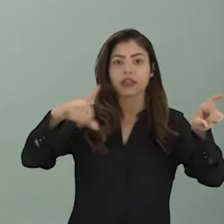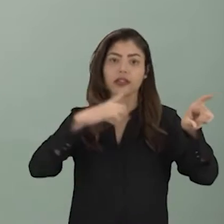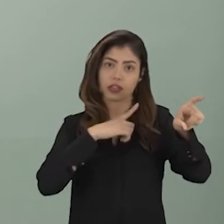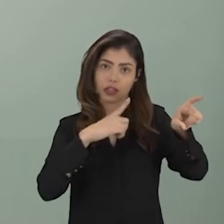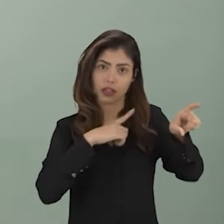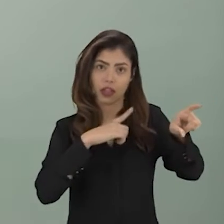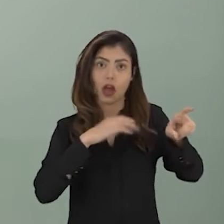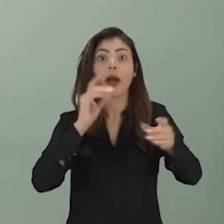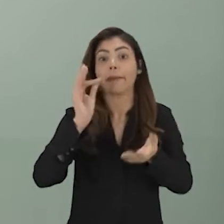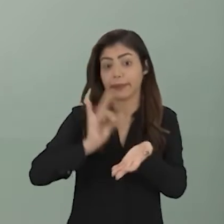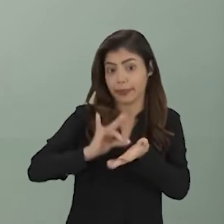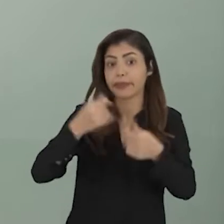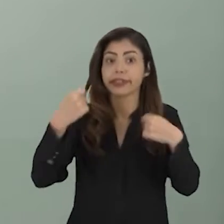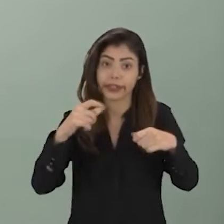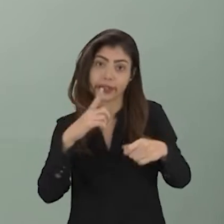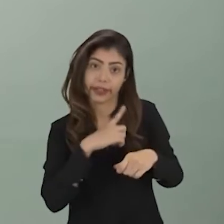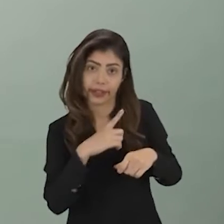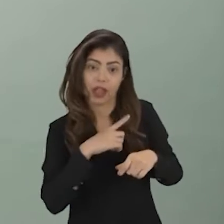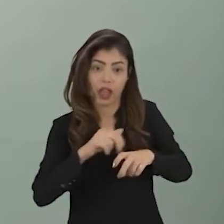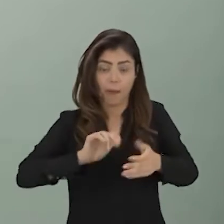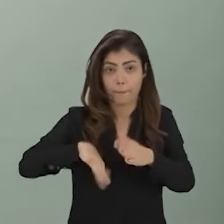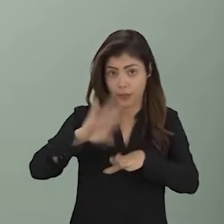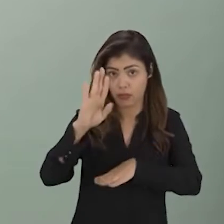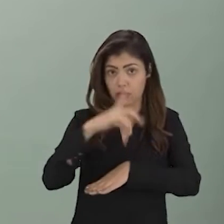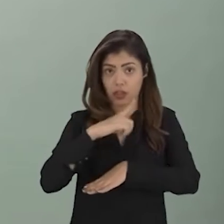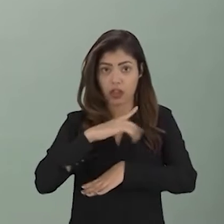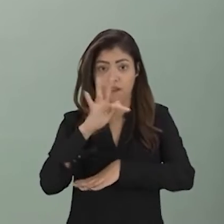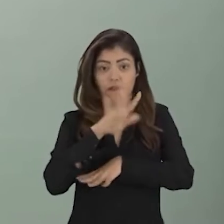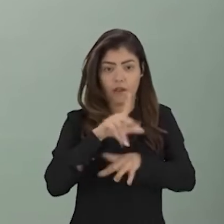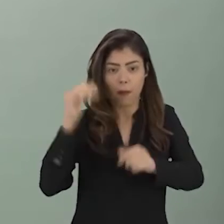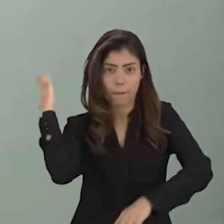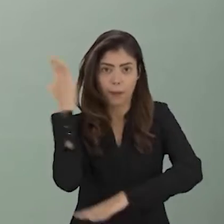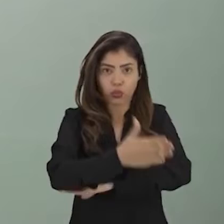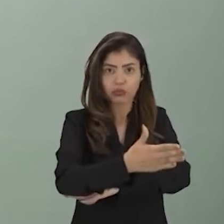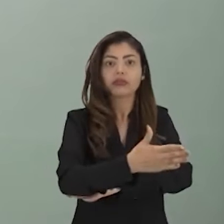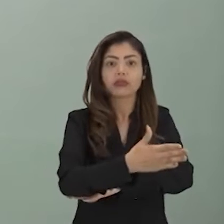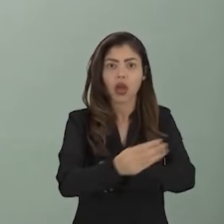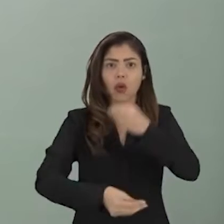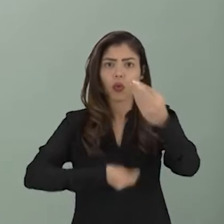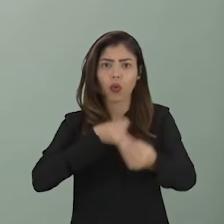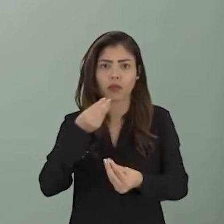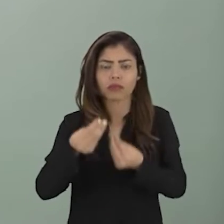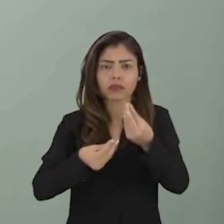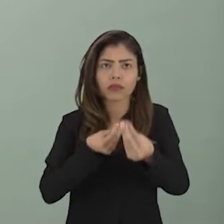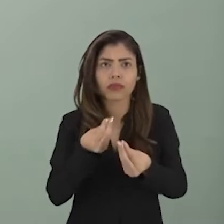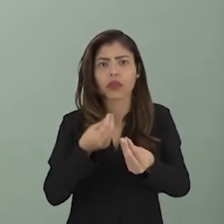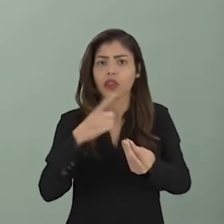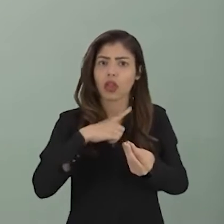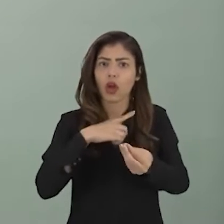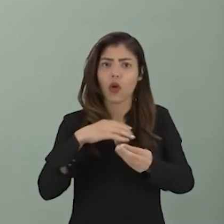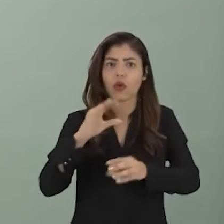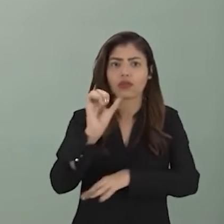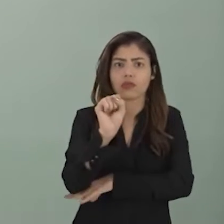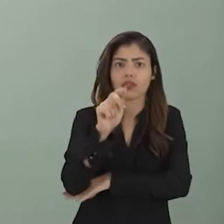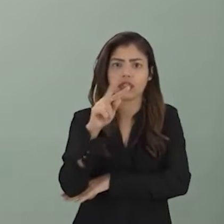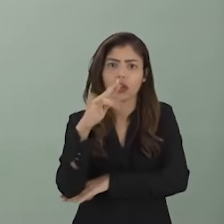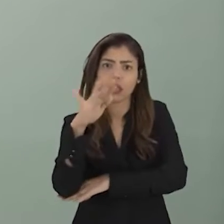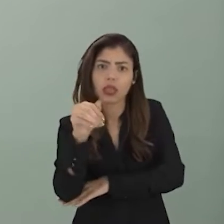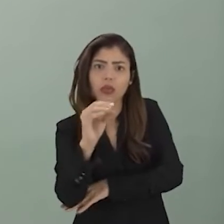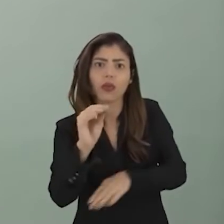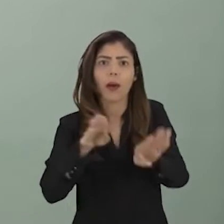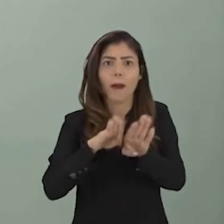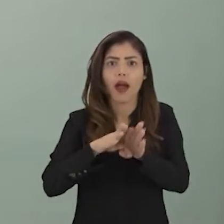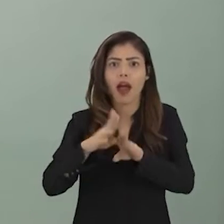são, ou deveriam, pelo menos em sua maioria, ser produzidas de forma direta. Como assim? Eu tenho o sujeito, eu tenho